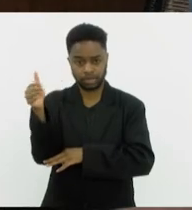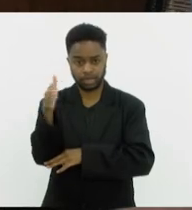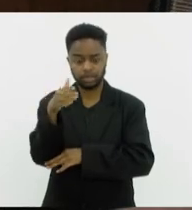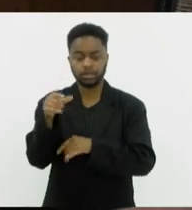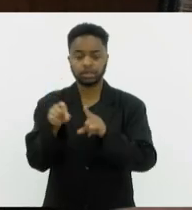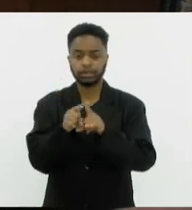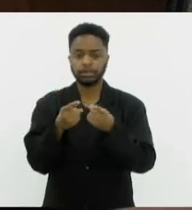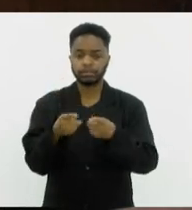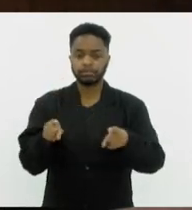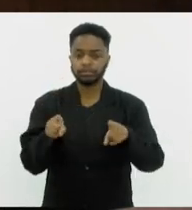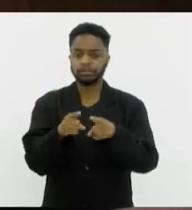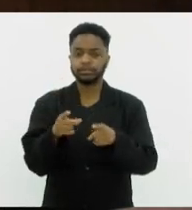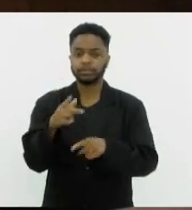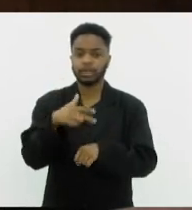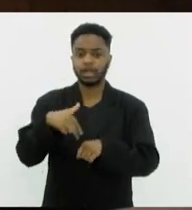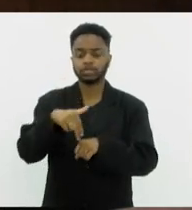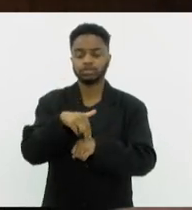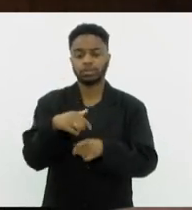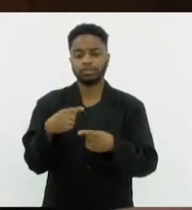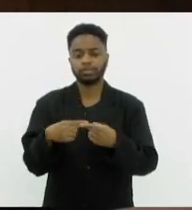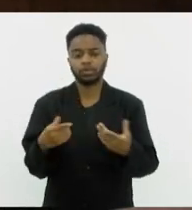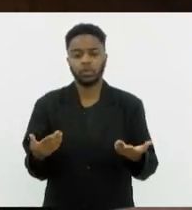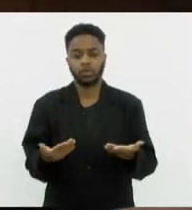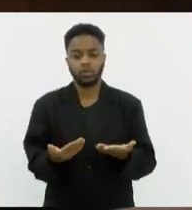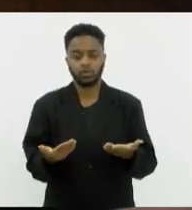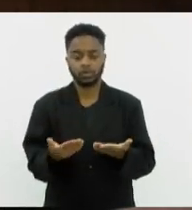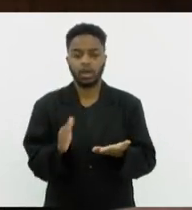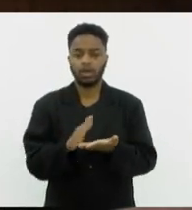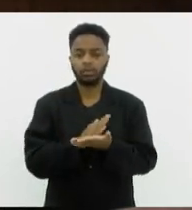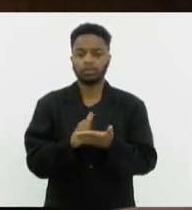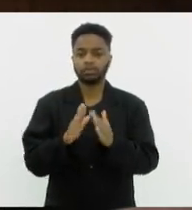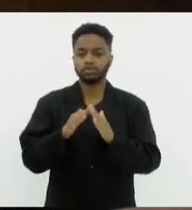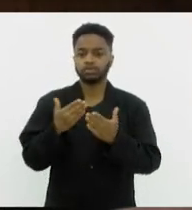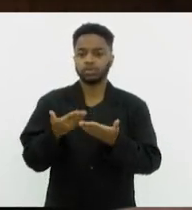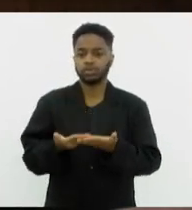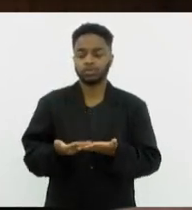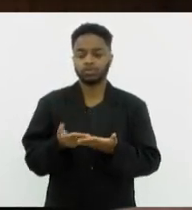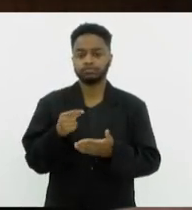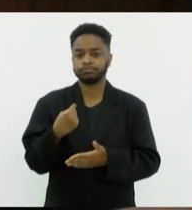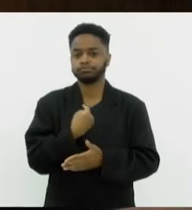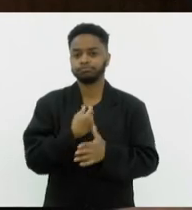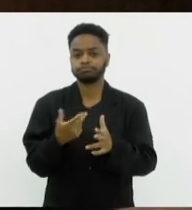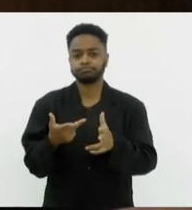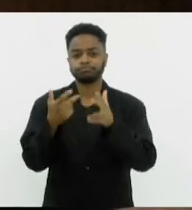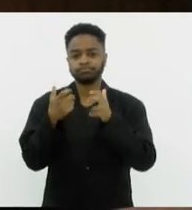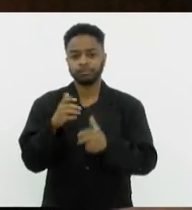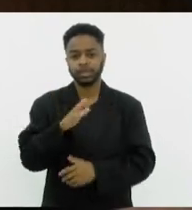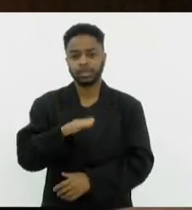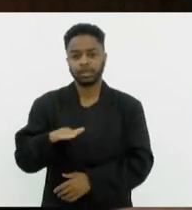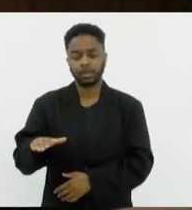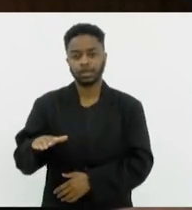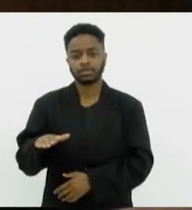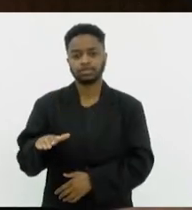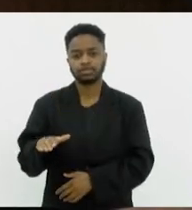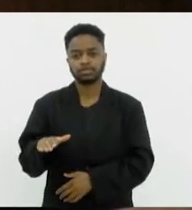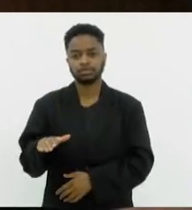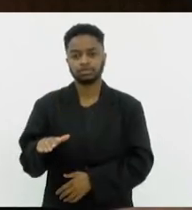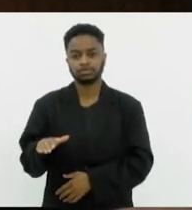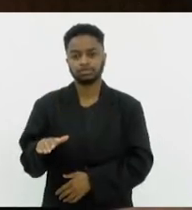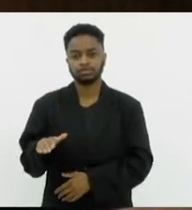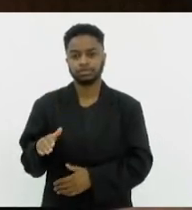e hoje, em algumas escolas, vendo crianças praticando